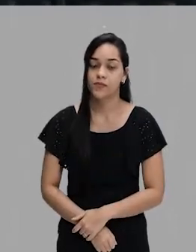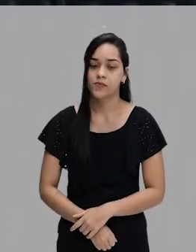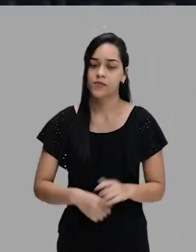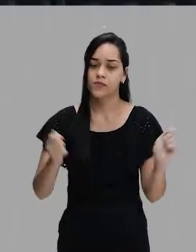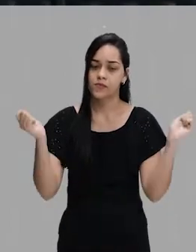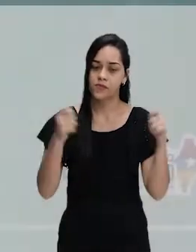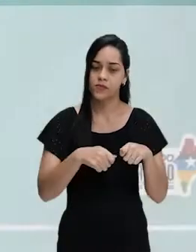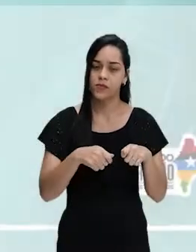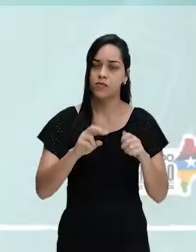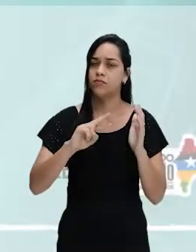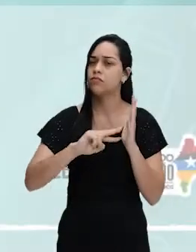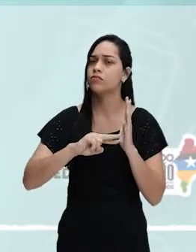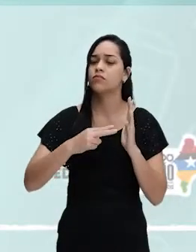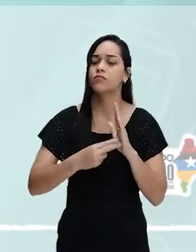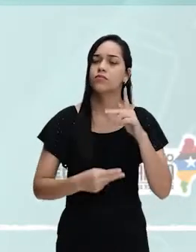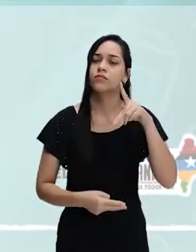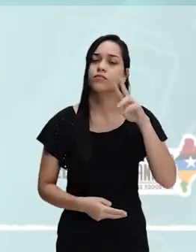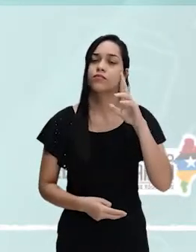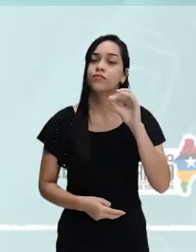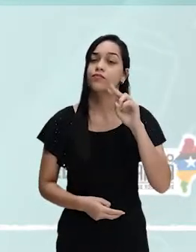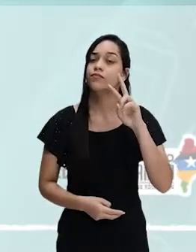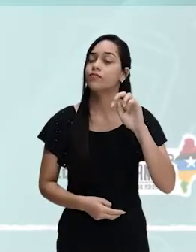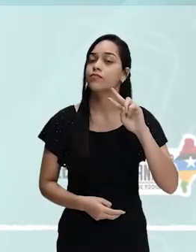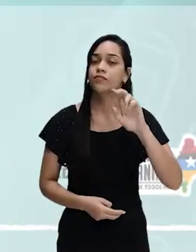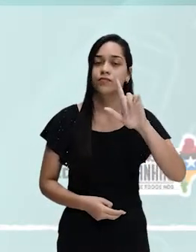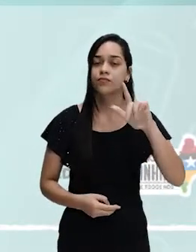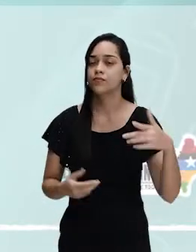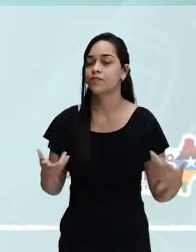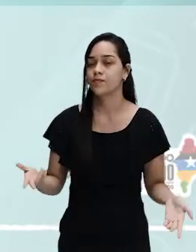Algo é provável. O que é provável?